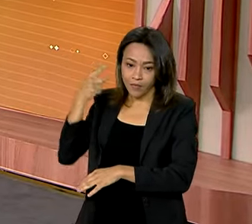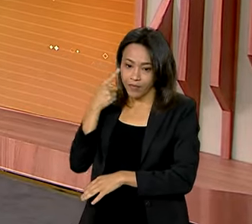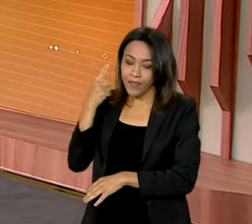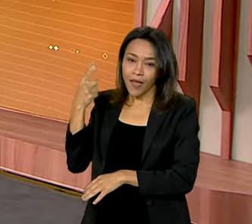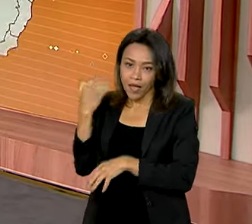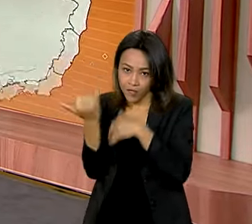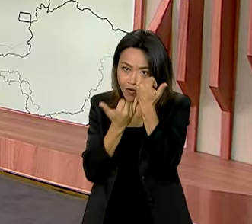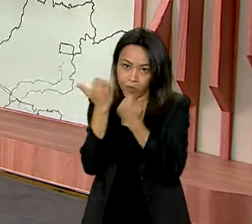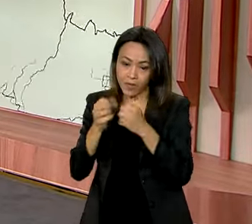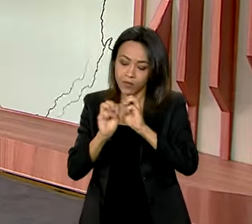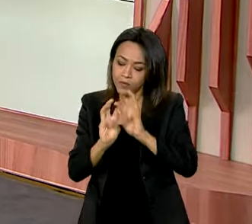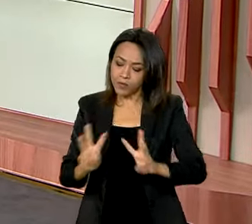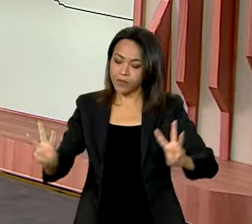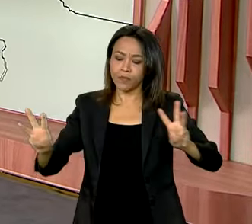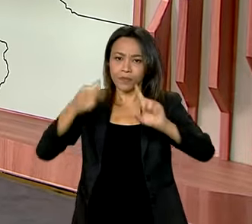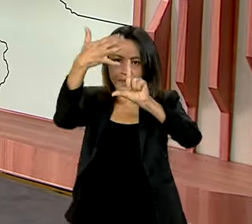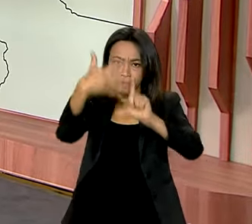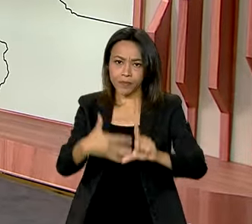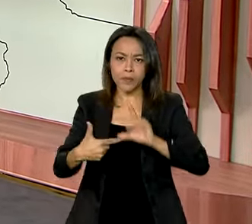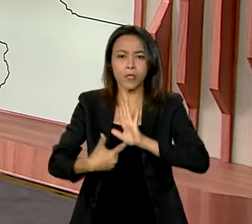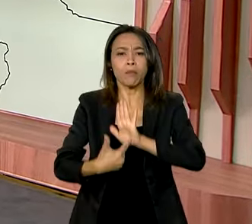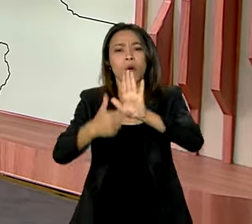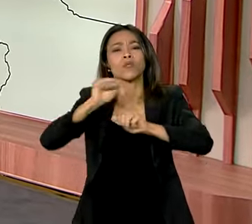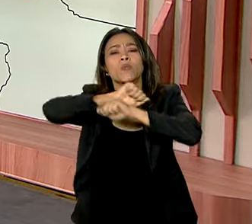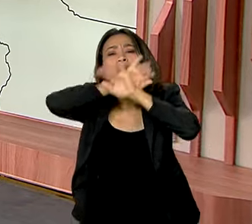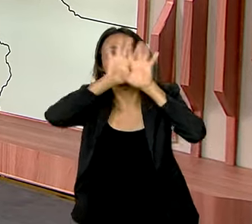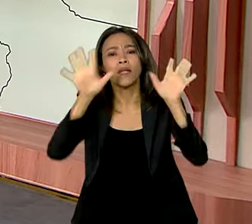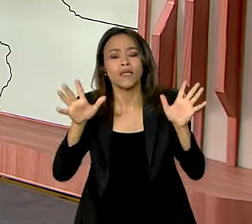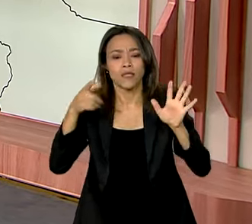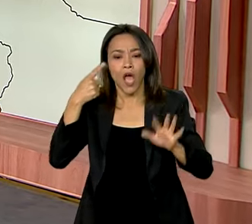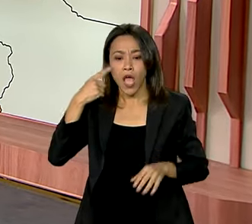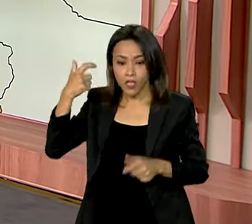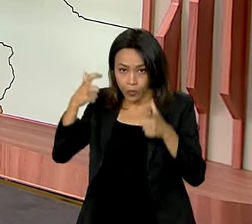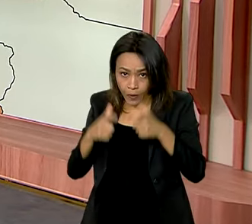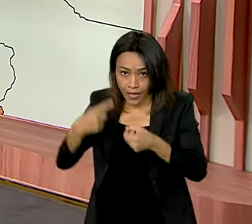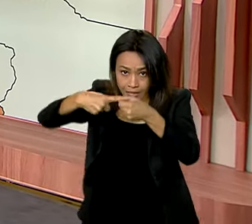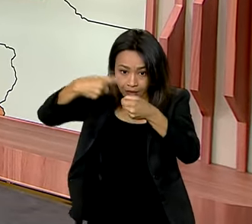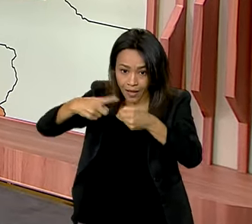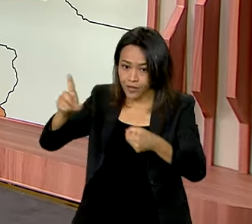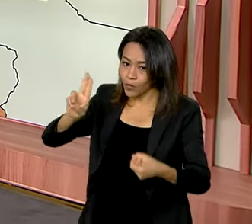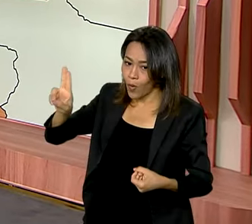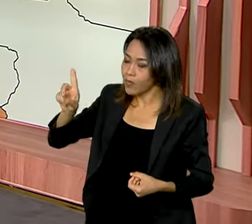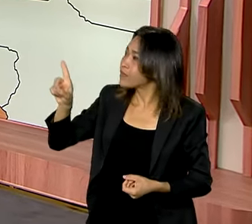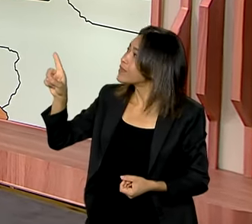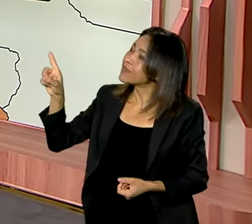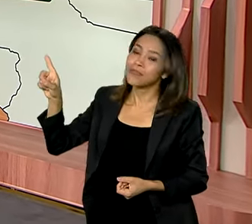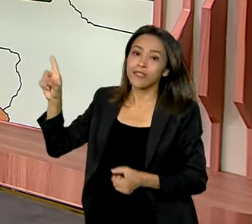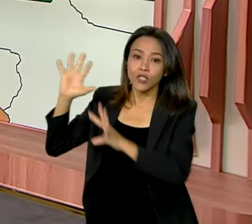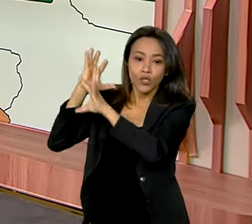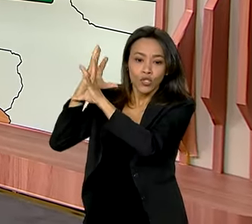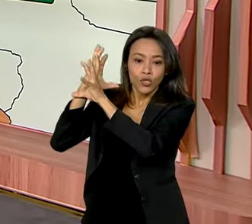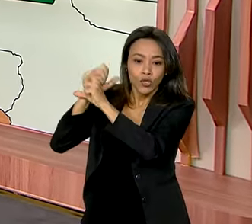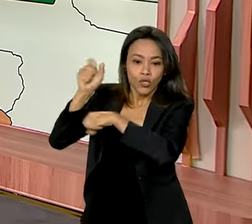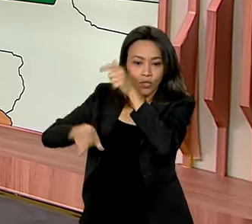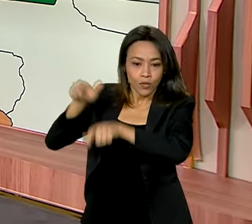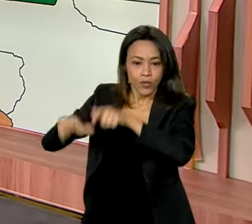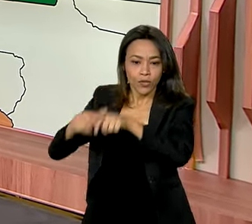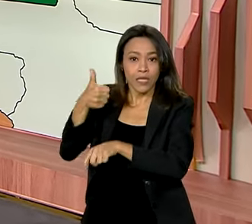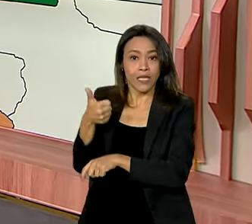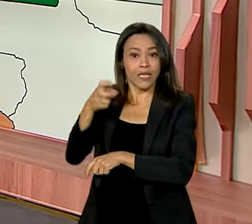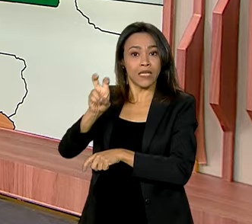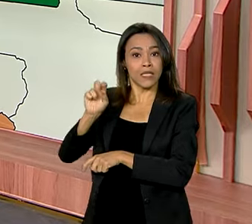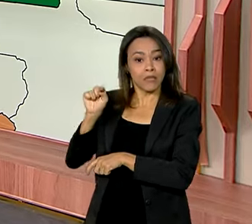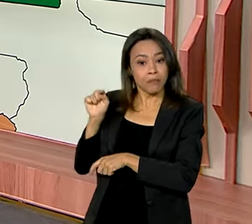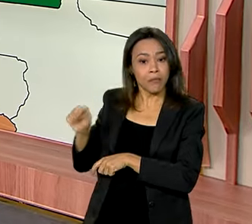plataforma Comunica BR, que mostra aí com transparência. Atalaia do Norte, no Amazonas, uma população de pouco mais de 15